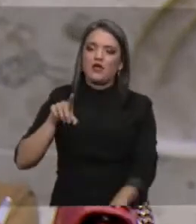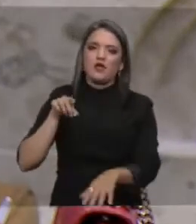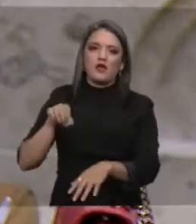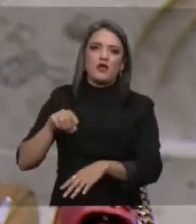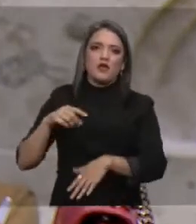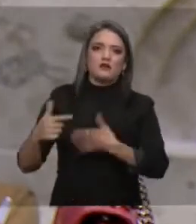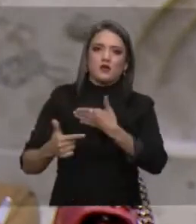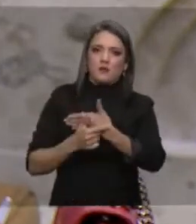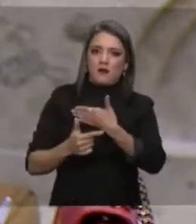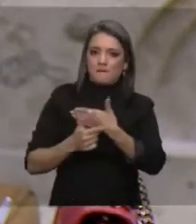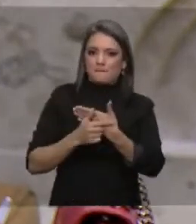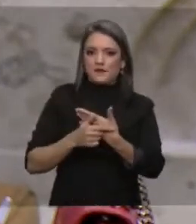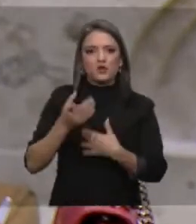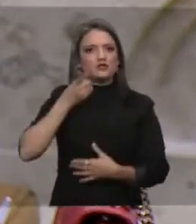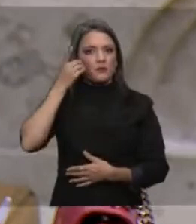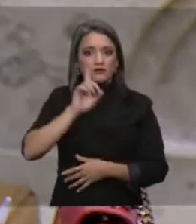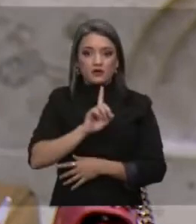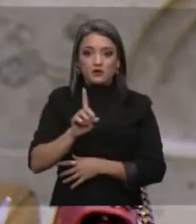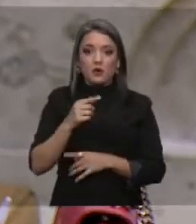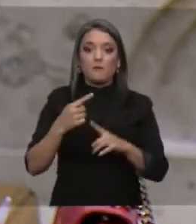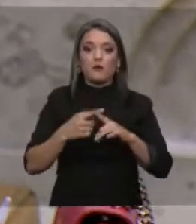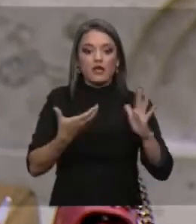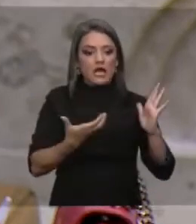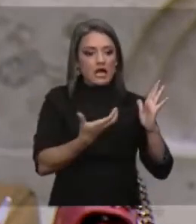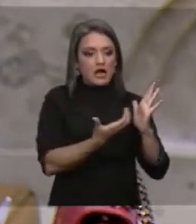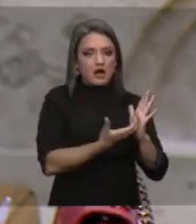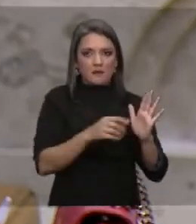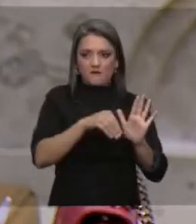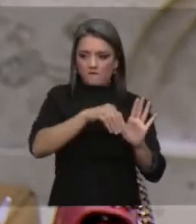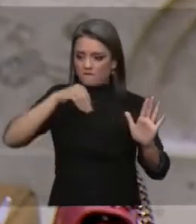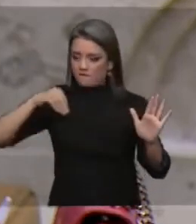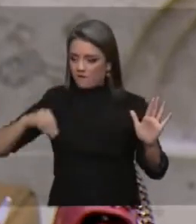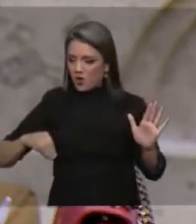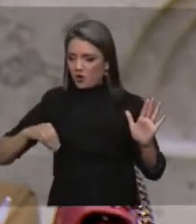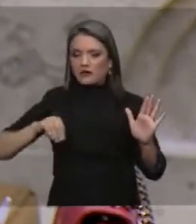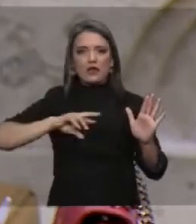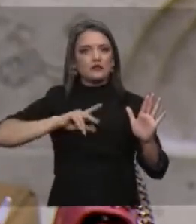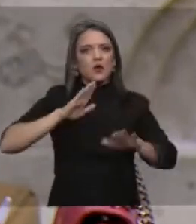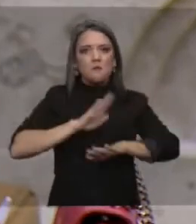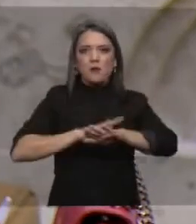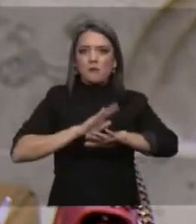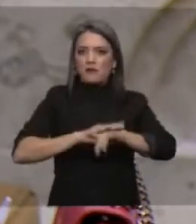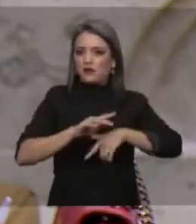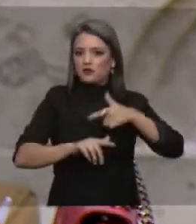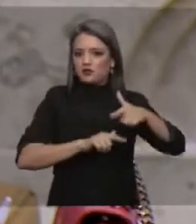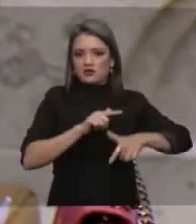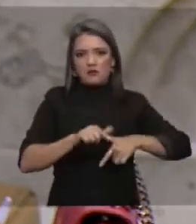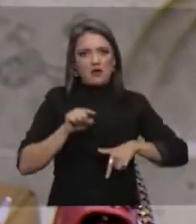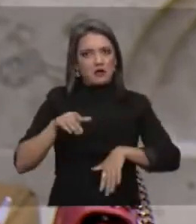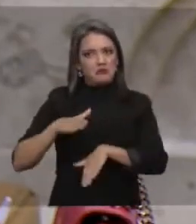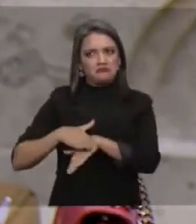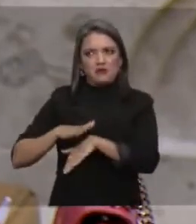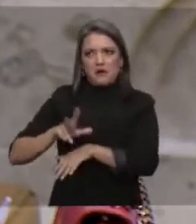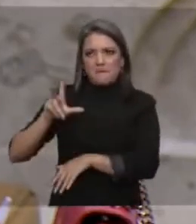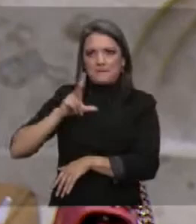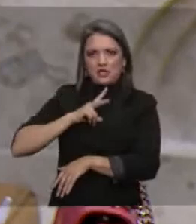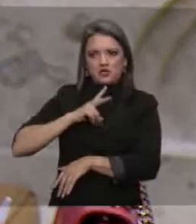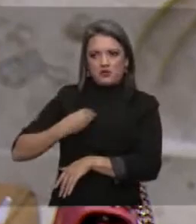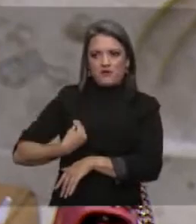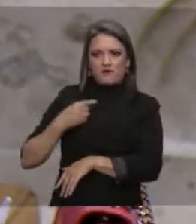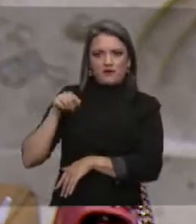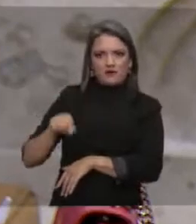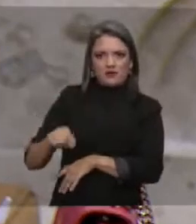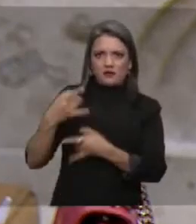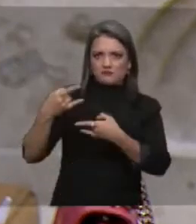parlamentares, ele estava fora da Câmara, fora de suas funções, ele estava fazendo uma live e não